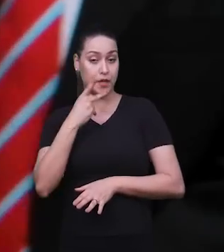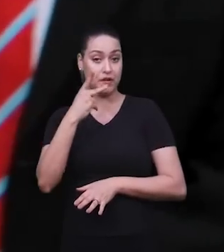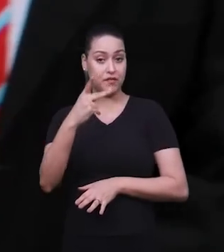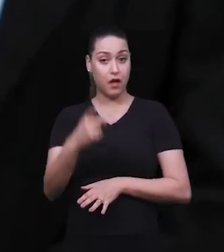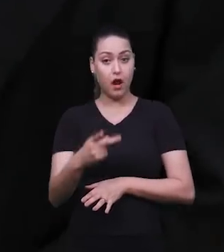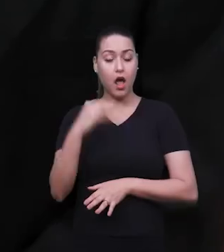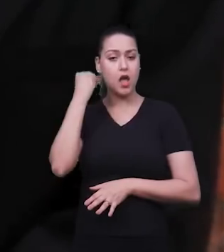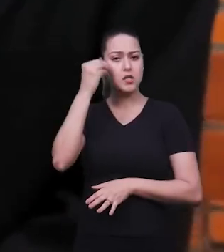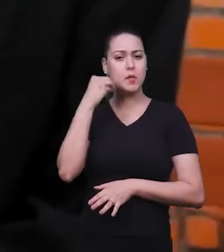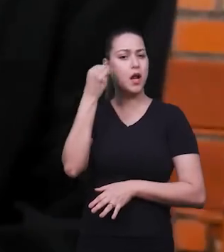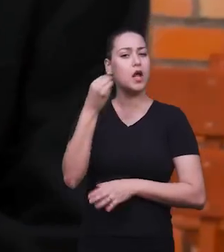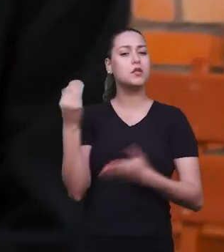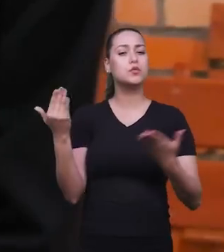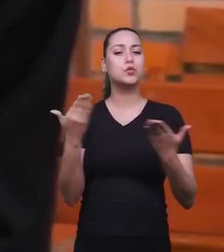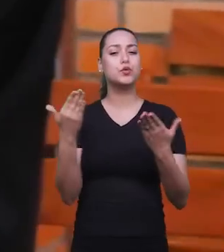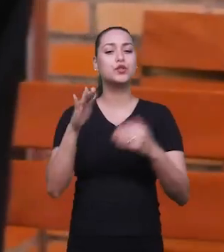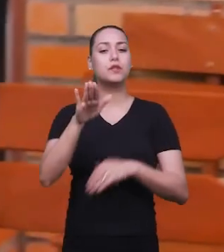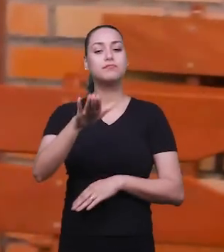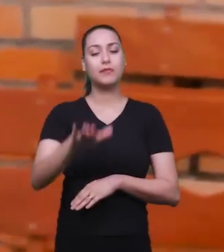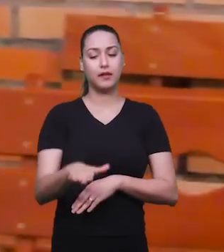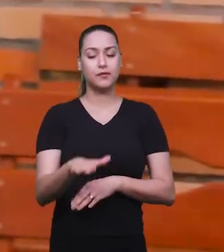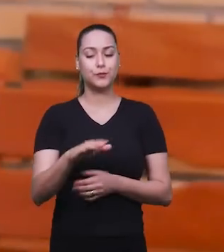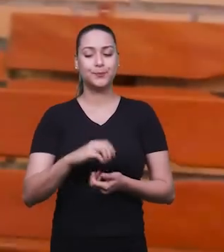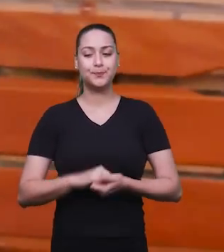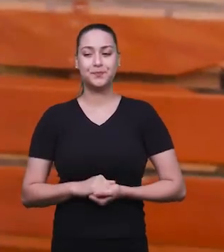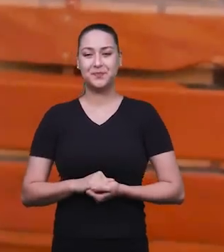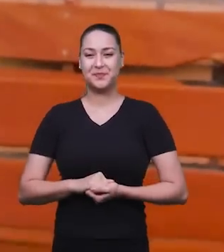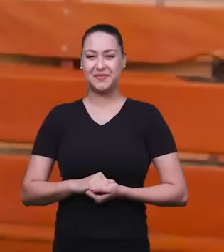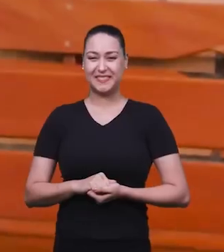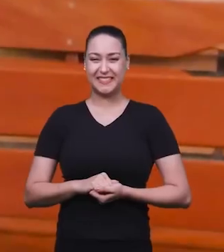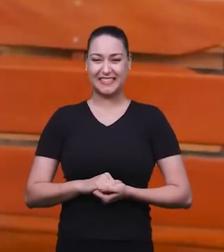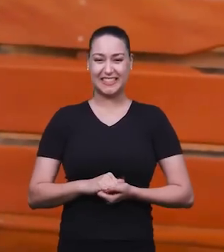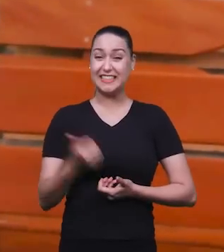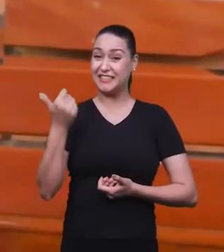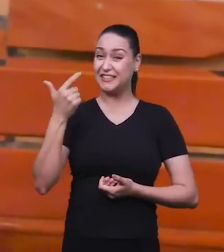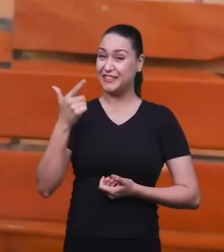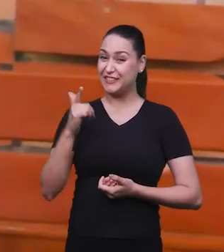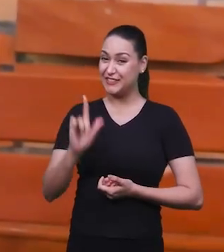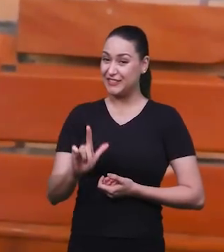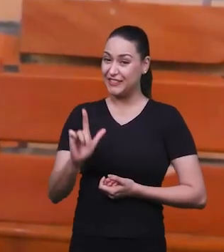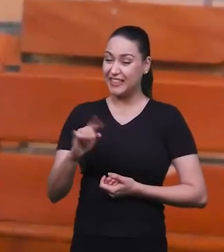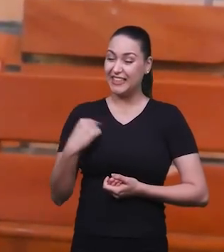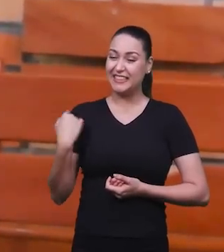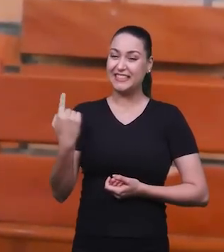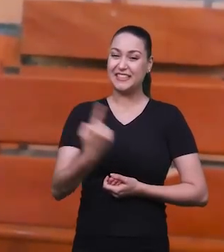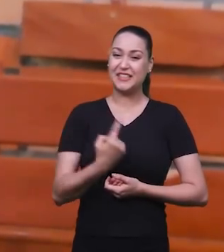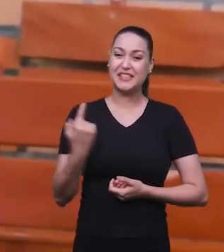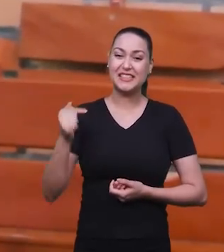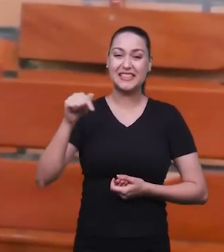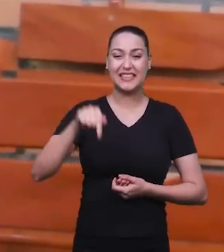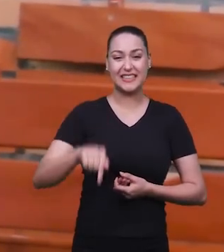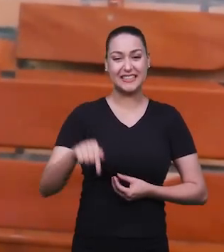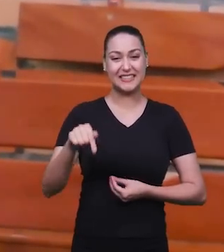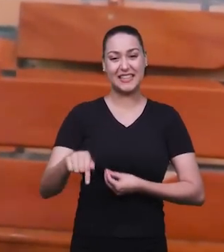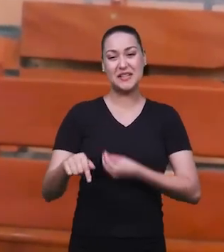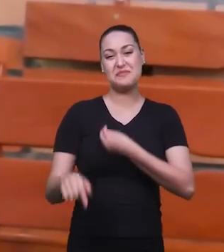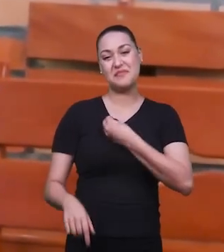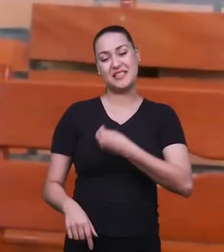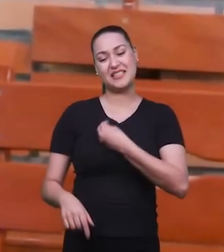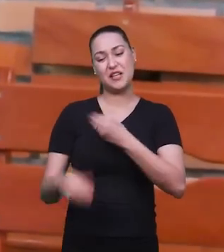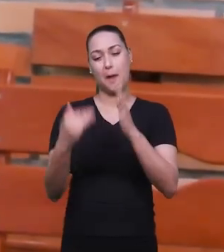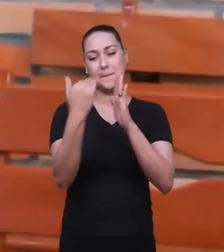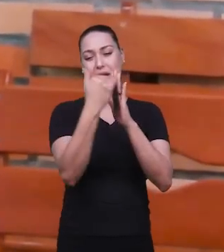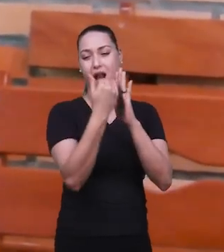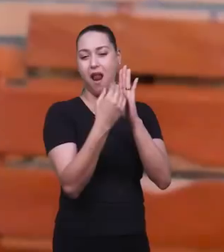pouco das experiências vividas nessa tarde. Pastor Flávio. Então, Deise, mais uma vez nós estamos aqui